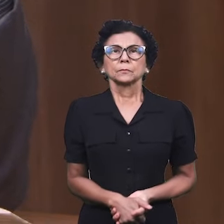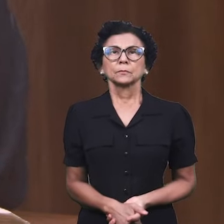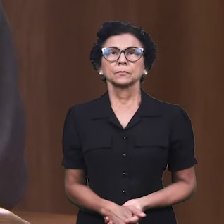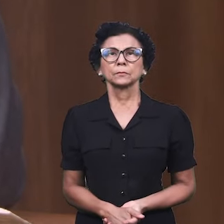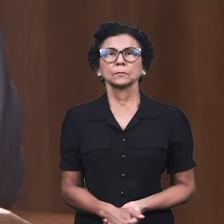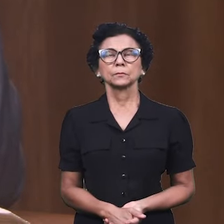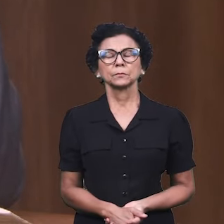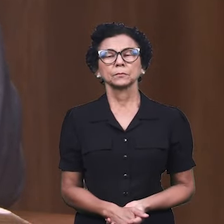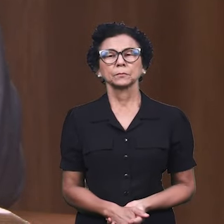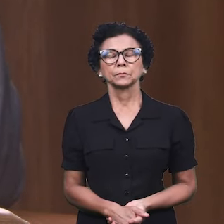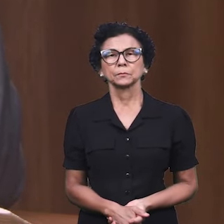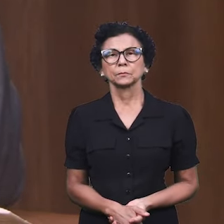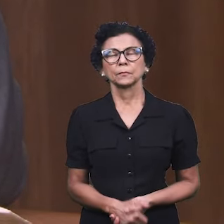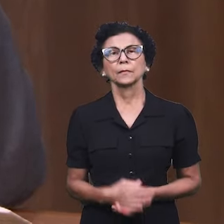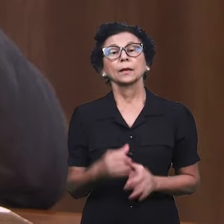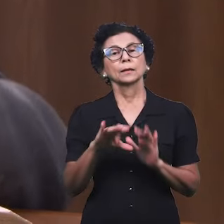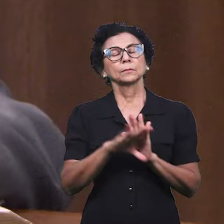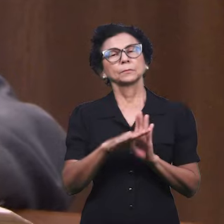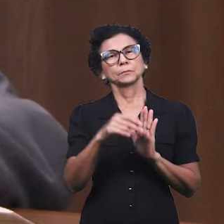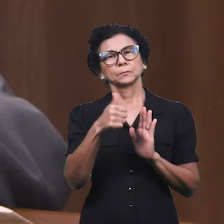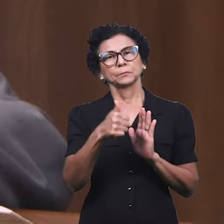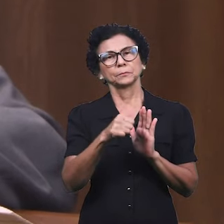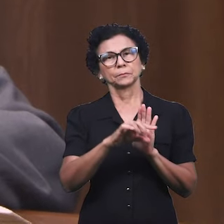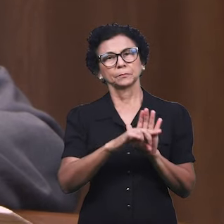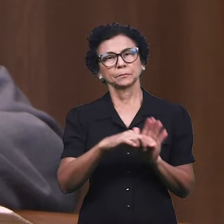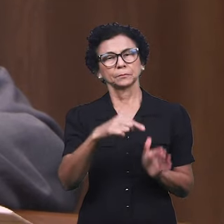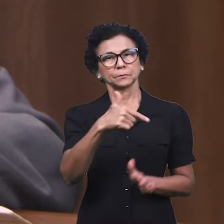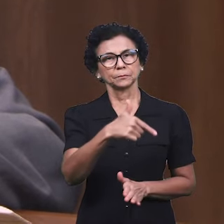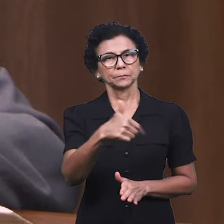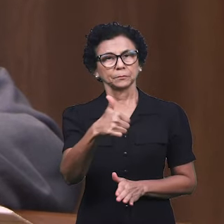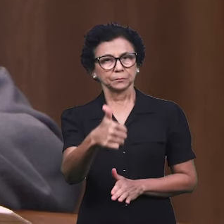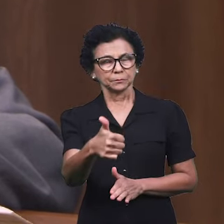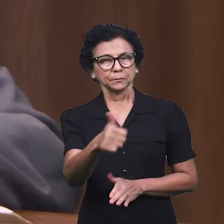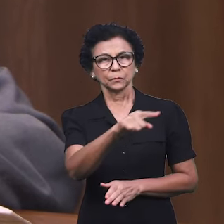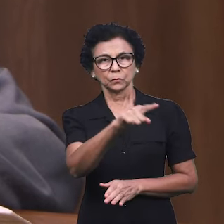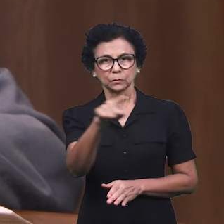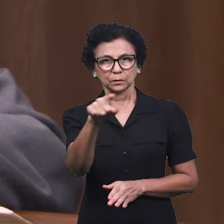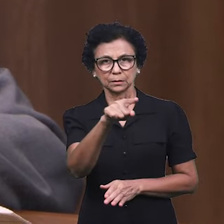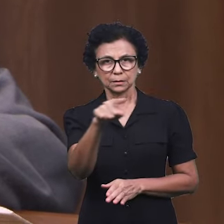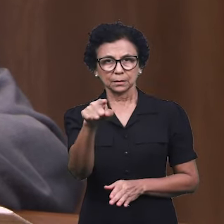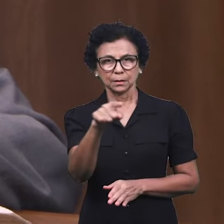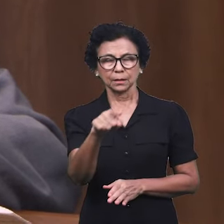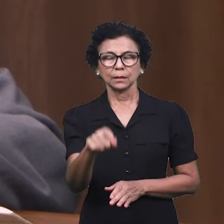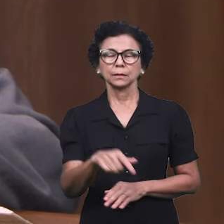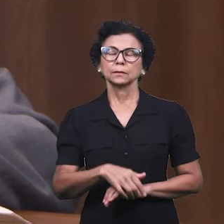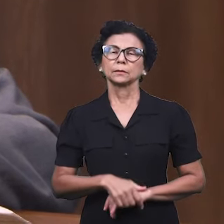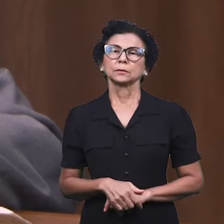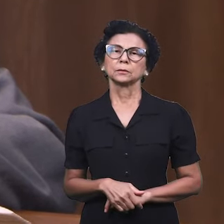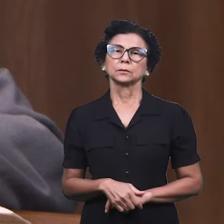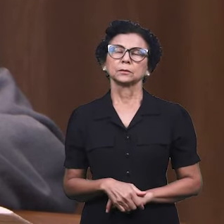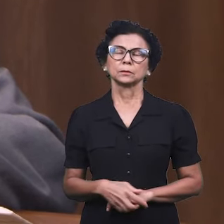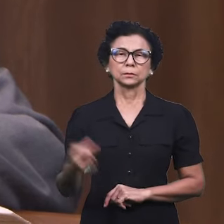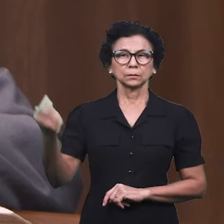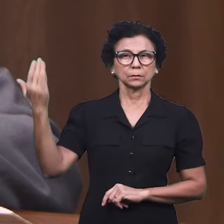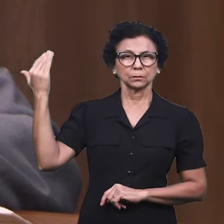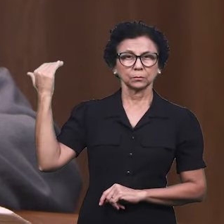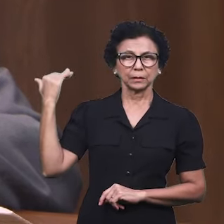1, verso 21. A vós também, que em outro tempo